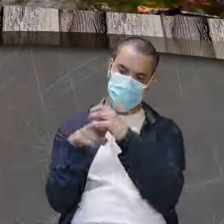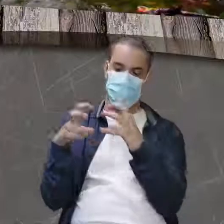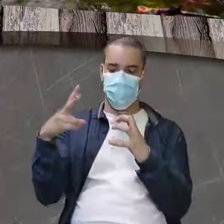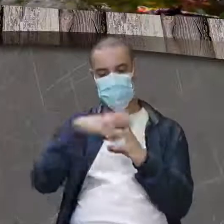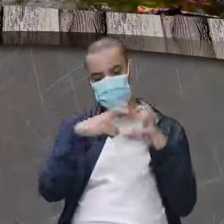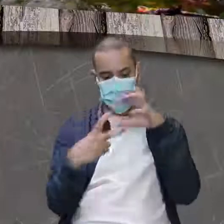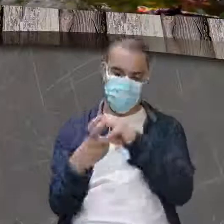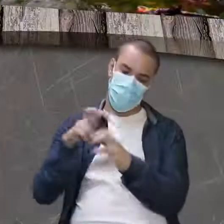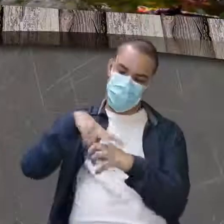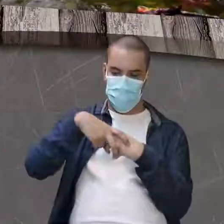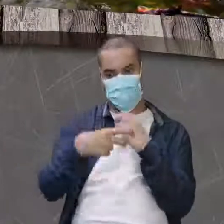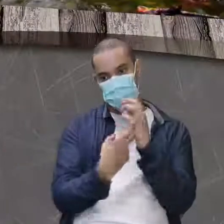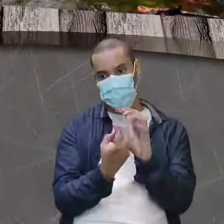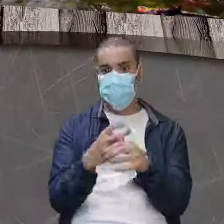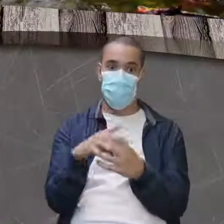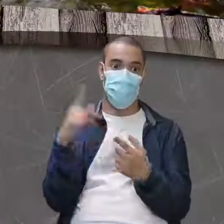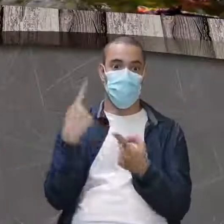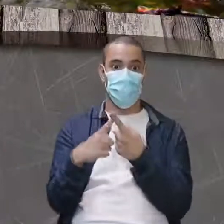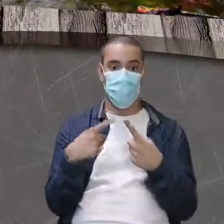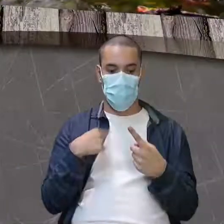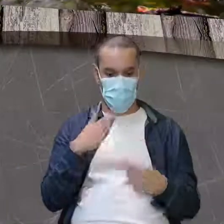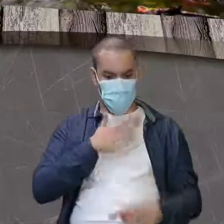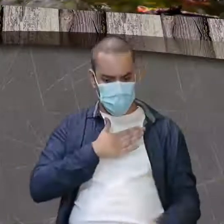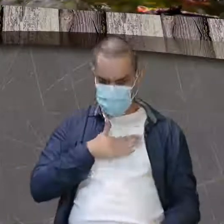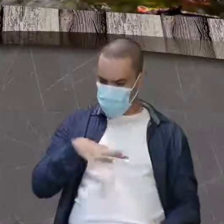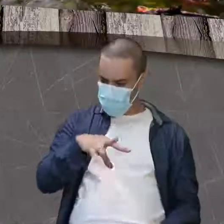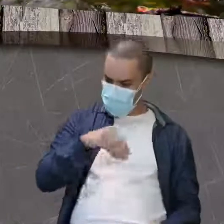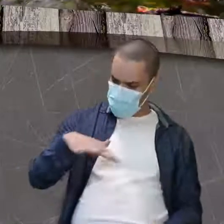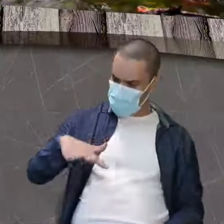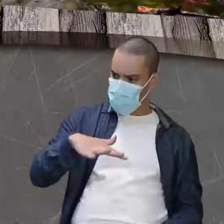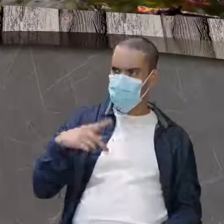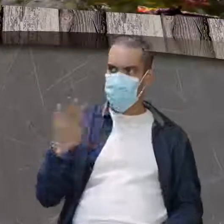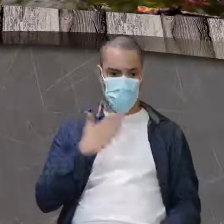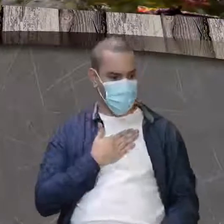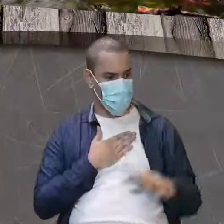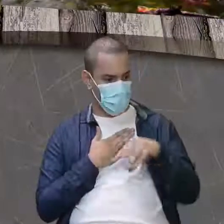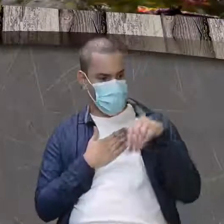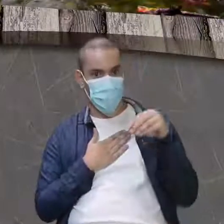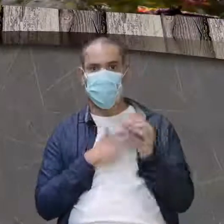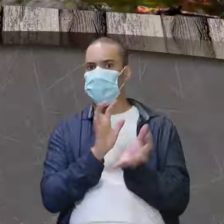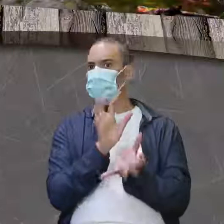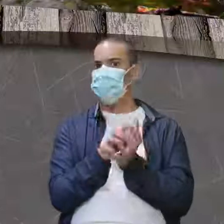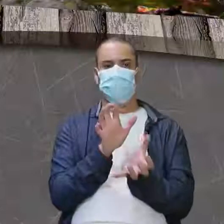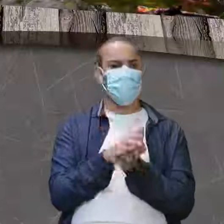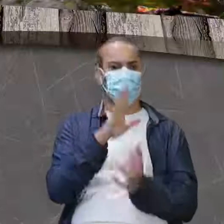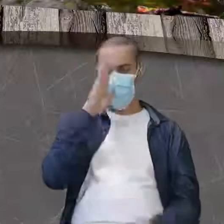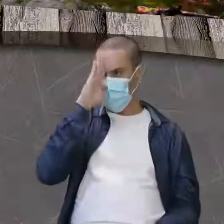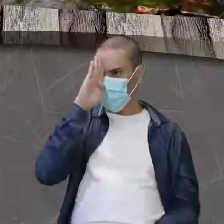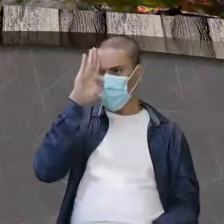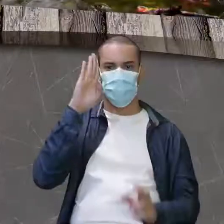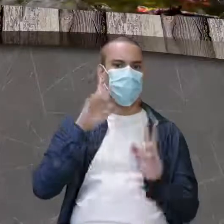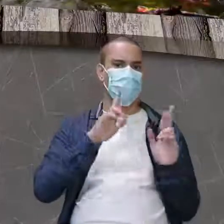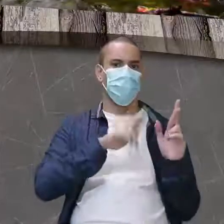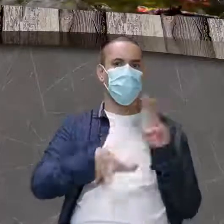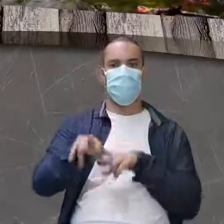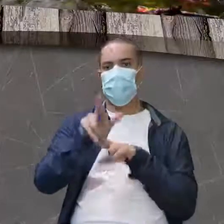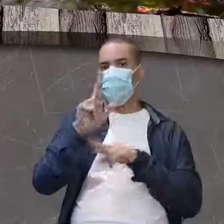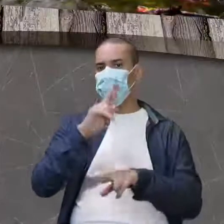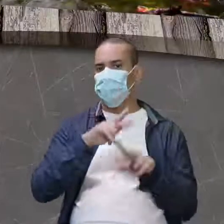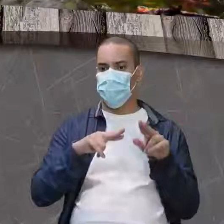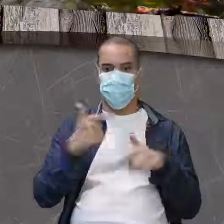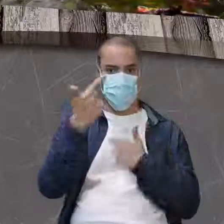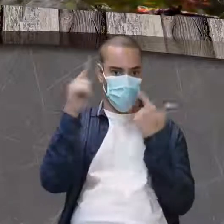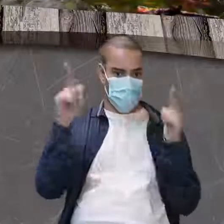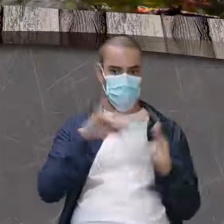brigando, né? Por quê? Porque uma está ocupando o território da outra. Os jacarés são extremamente territorialistas, assim como vários outros animais,